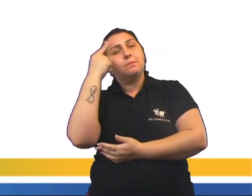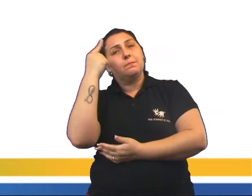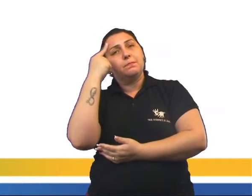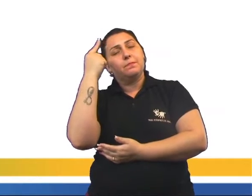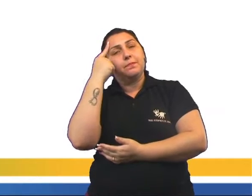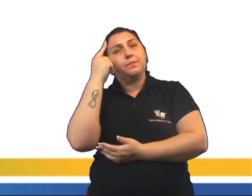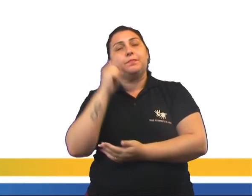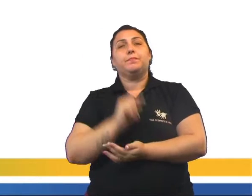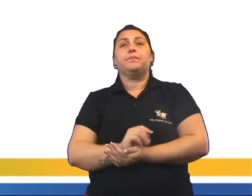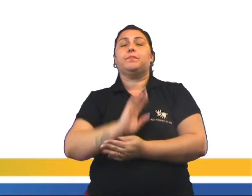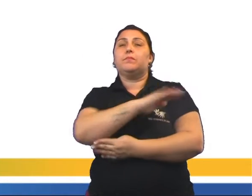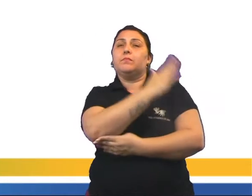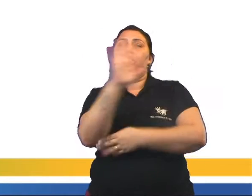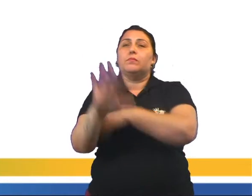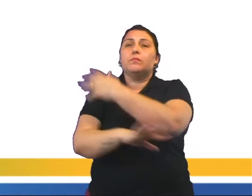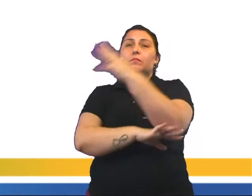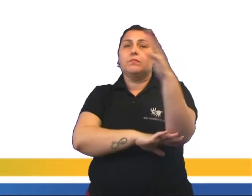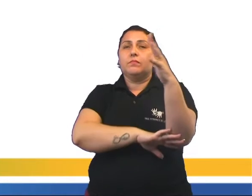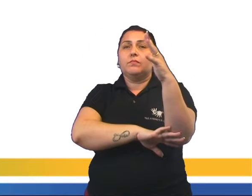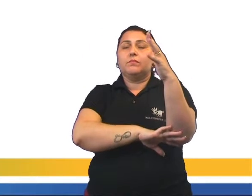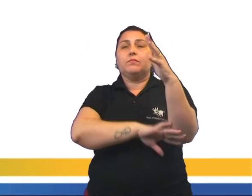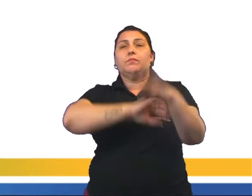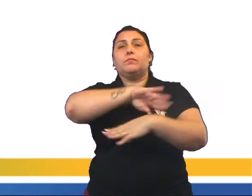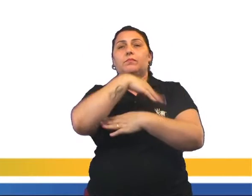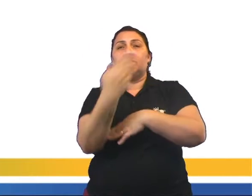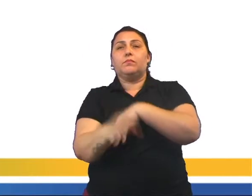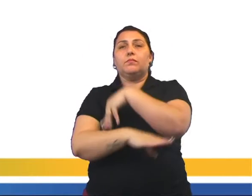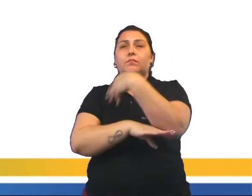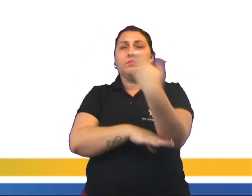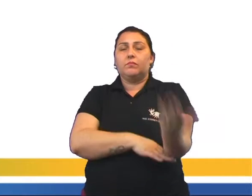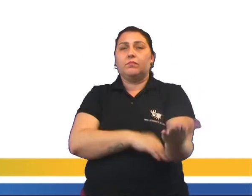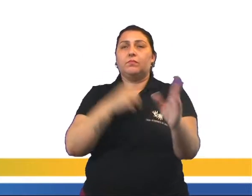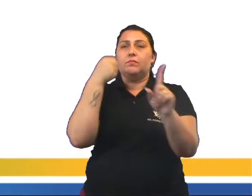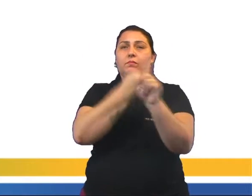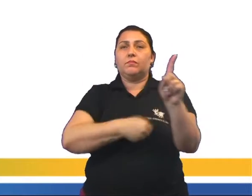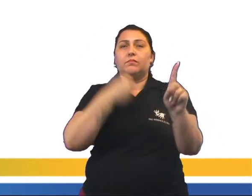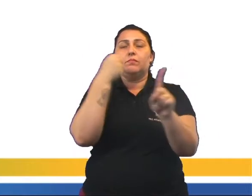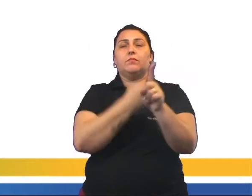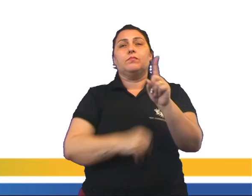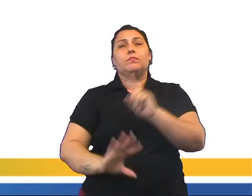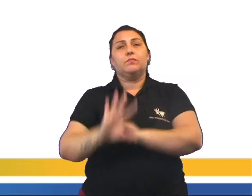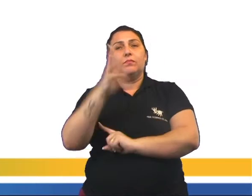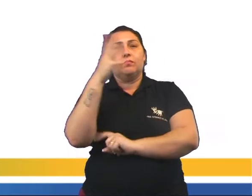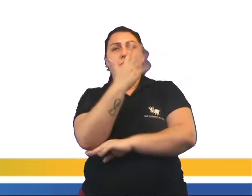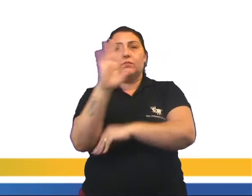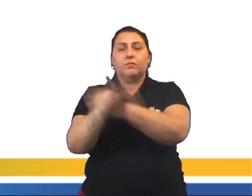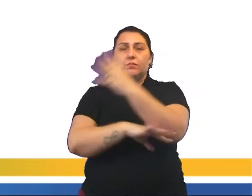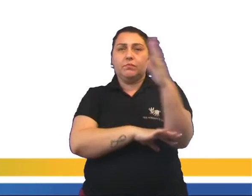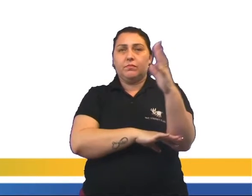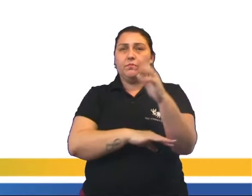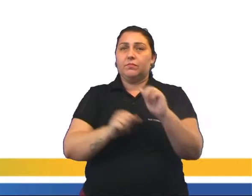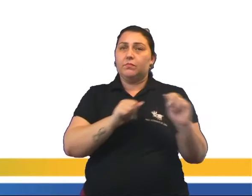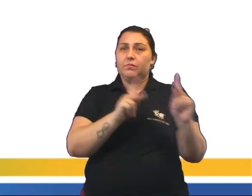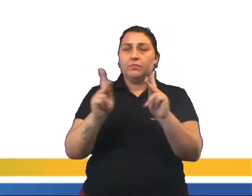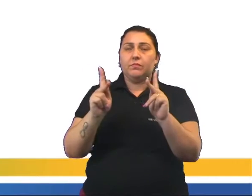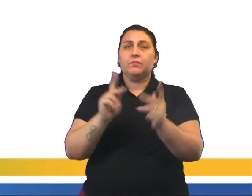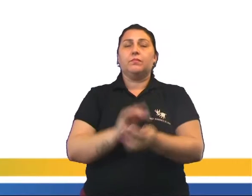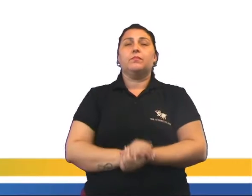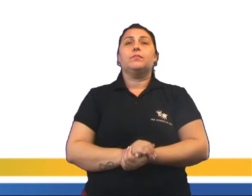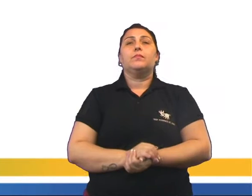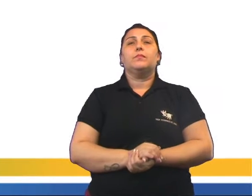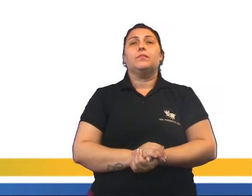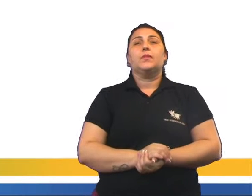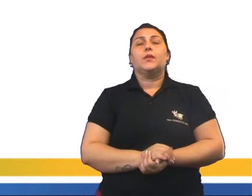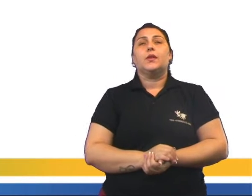aí sobre a questão aí do desmatamento, sobre a questão dos impactos causados ao meio ambiente. Tá bom? Então,